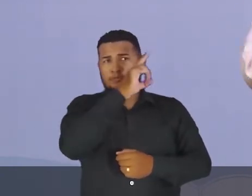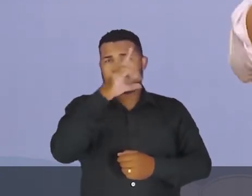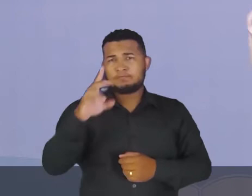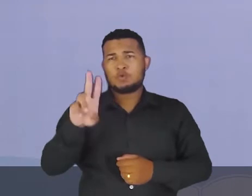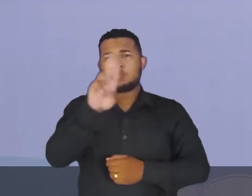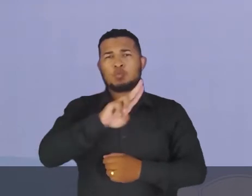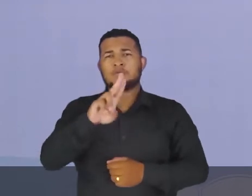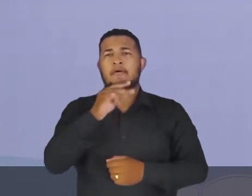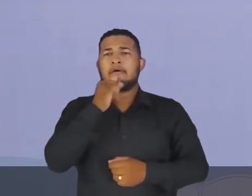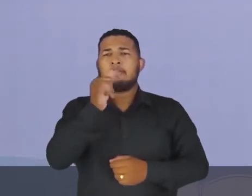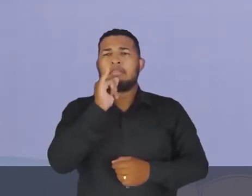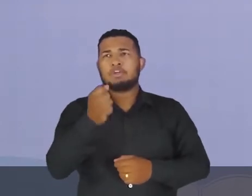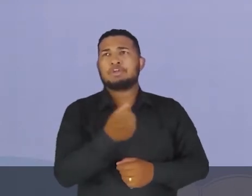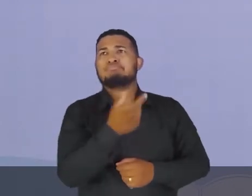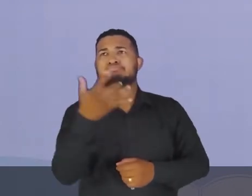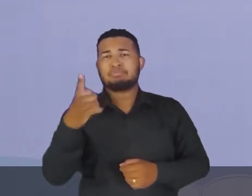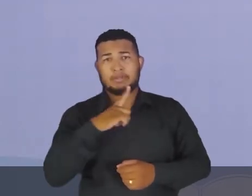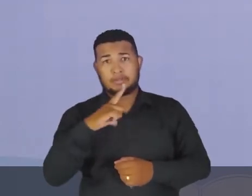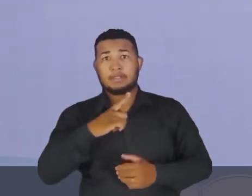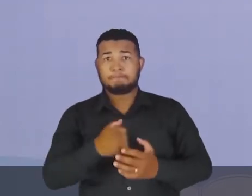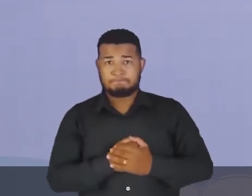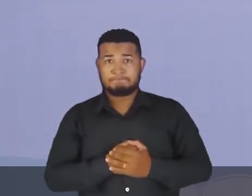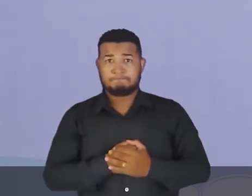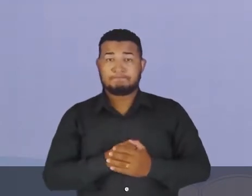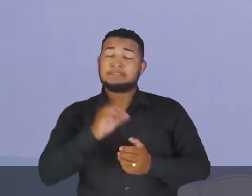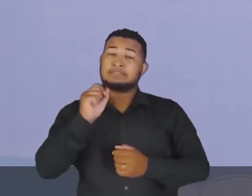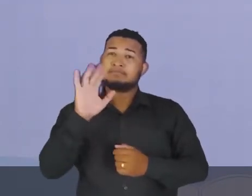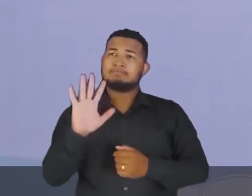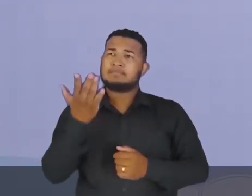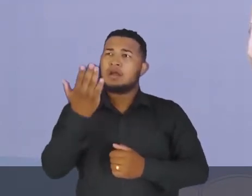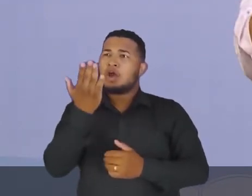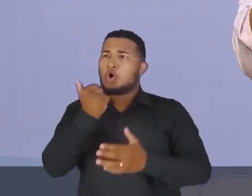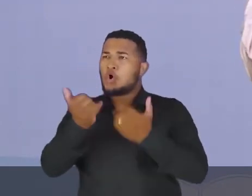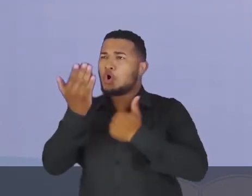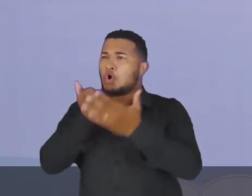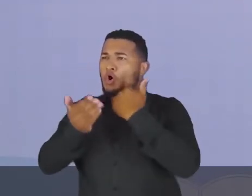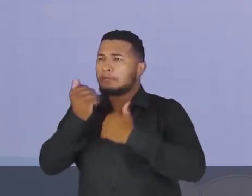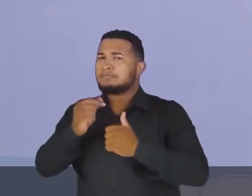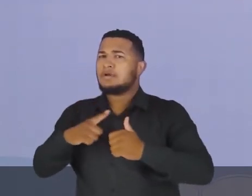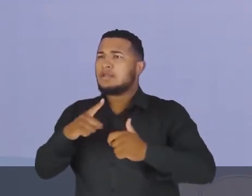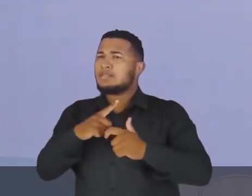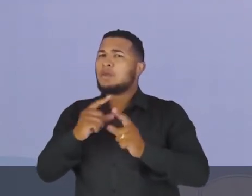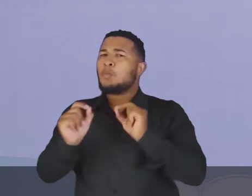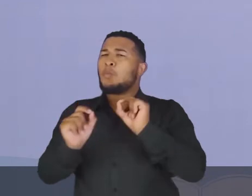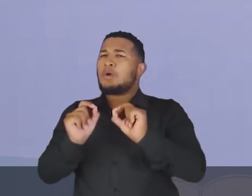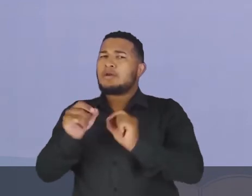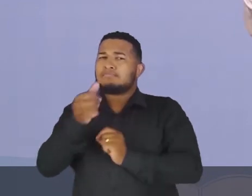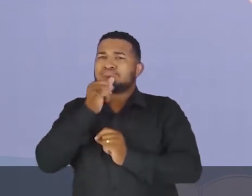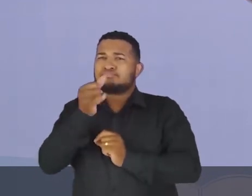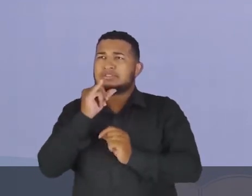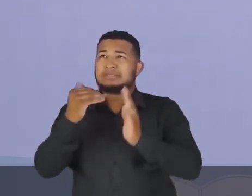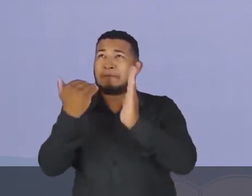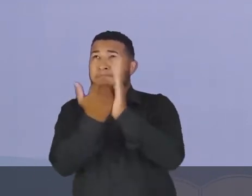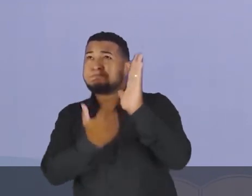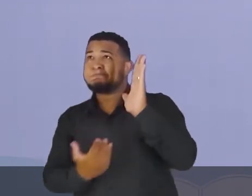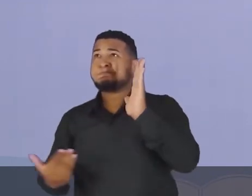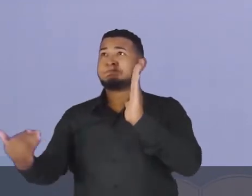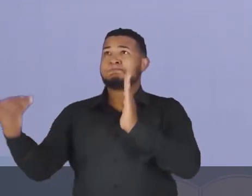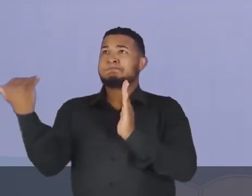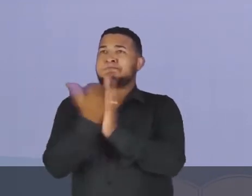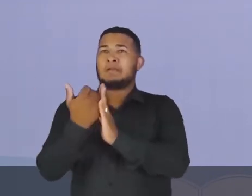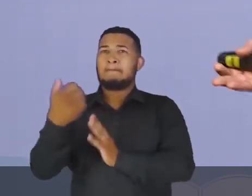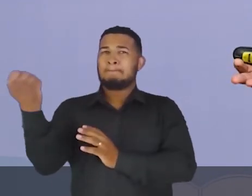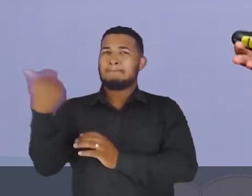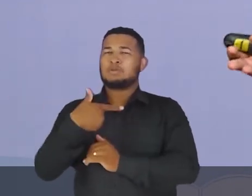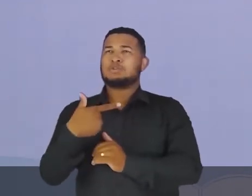você gasta uma quantidade de energia. Se você consome alimentos que contêm a quantidade de energia maior do que essa que você